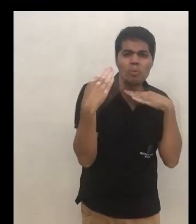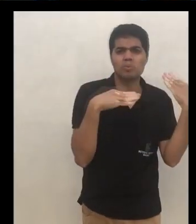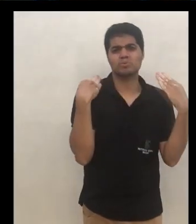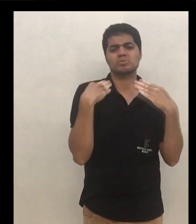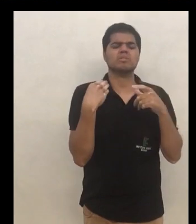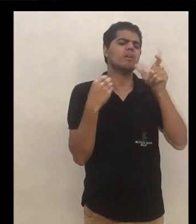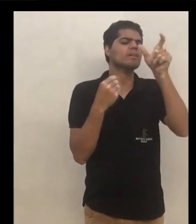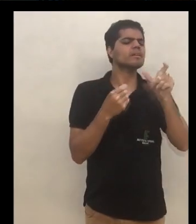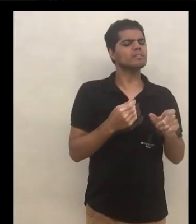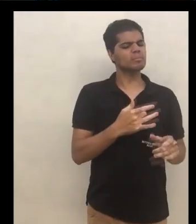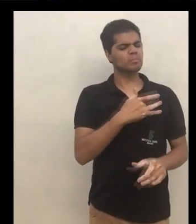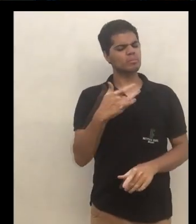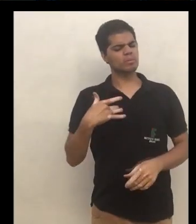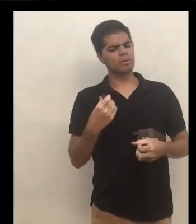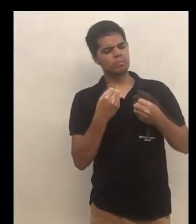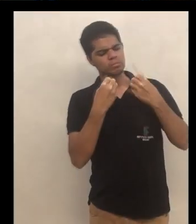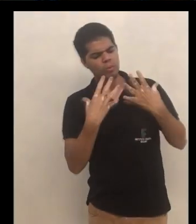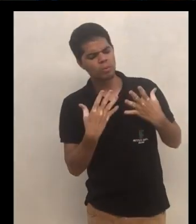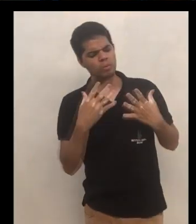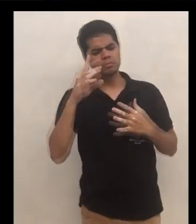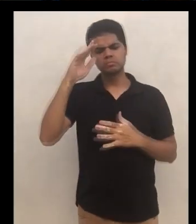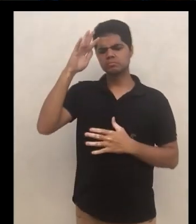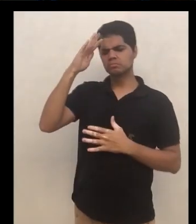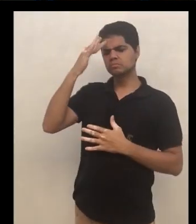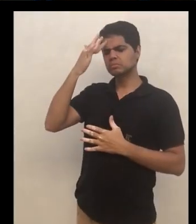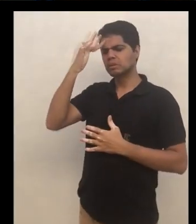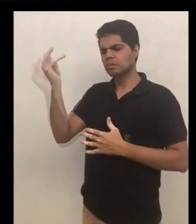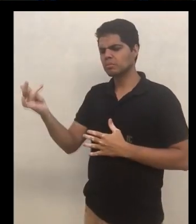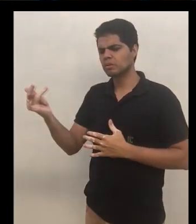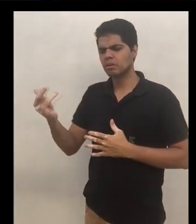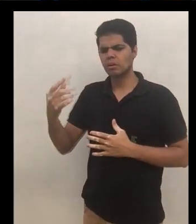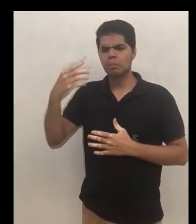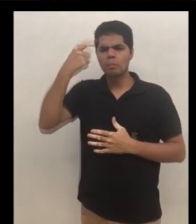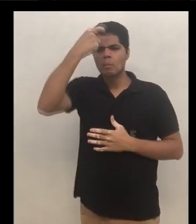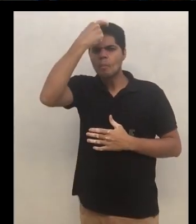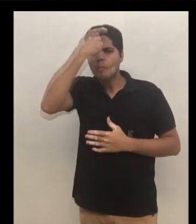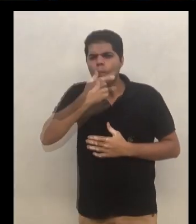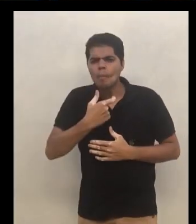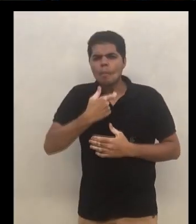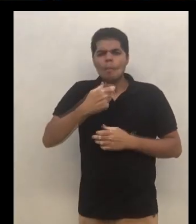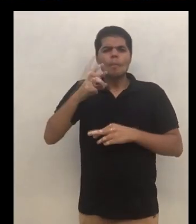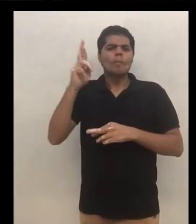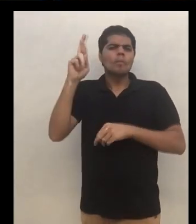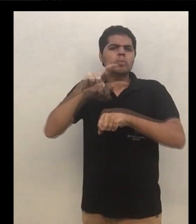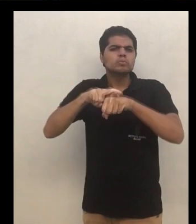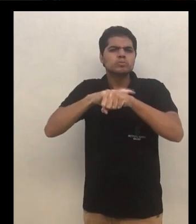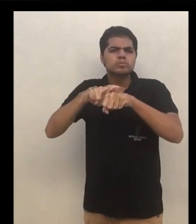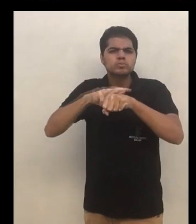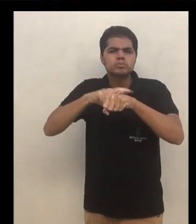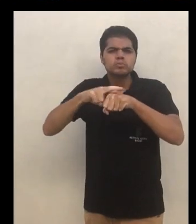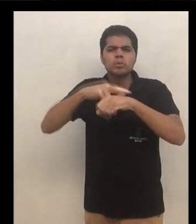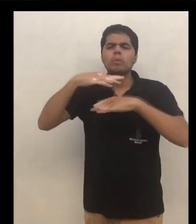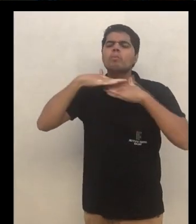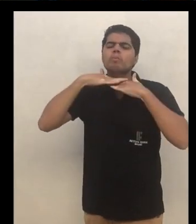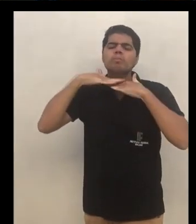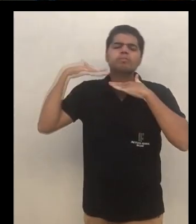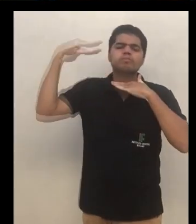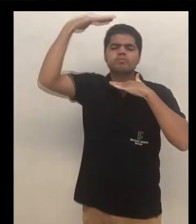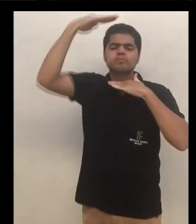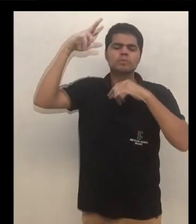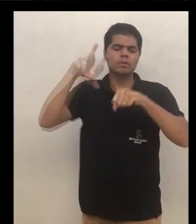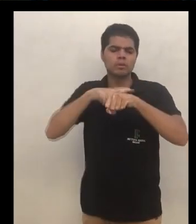dia não amanhece, né, na realidade, com a crista roxa, a cabeça roxa e os pés também. E